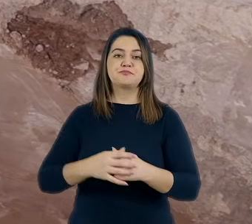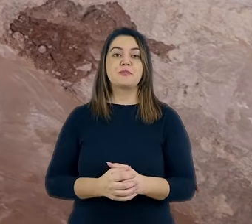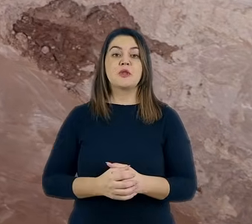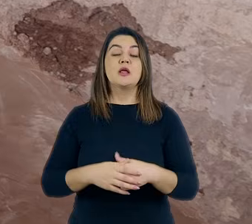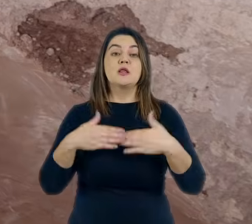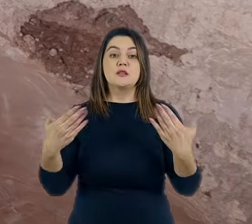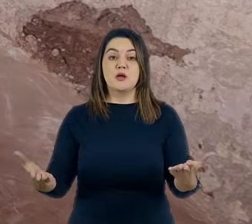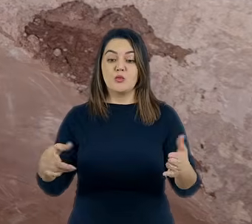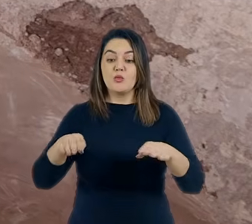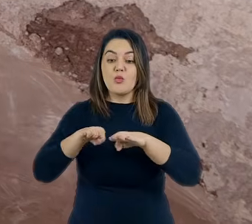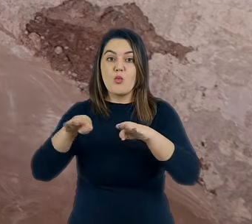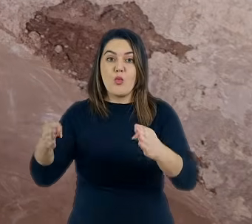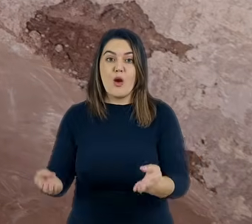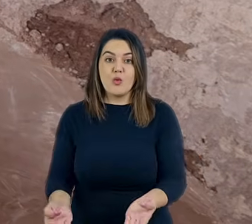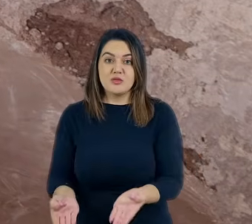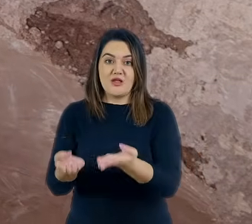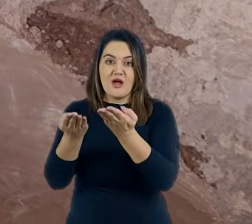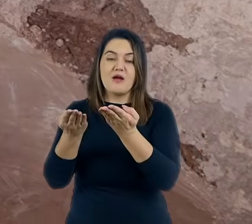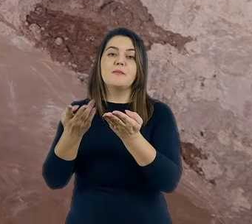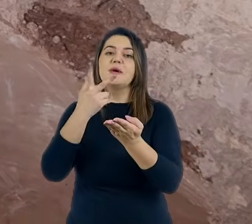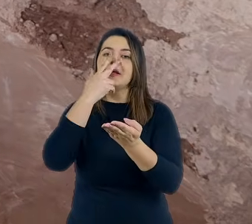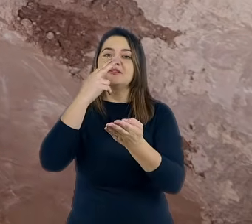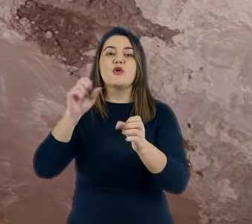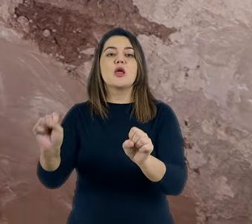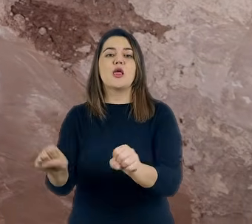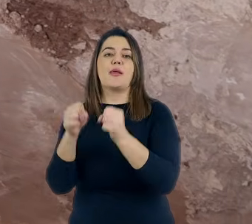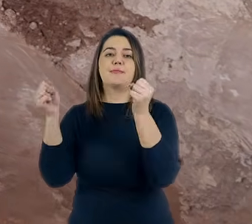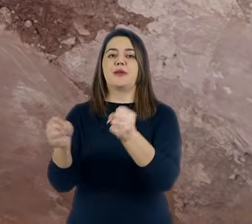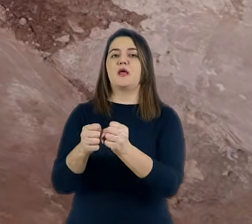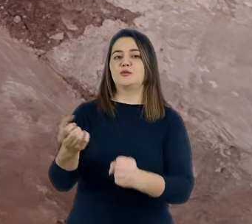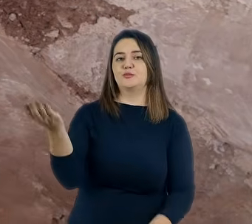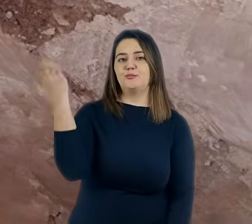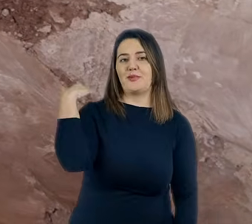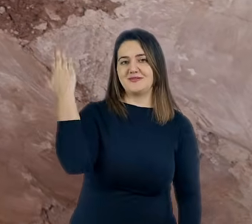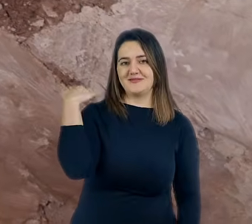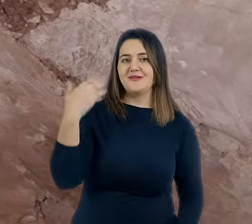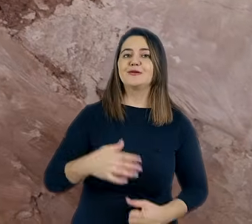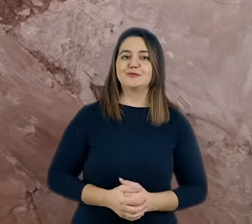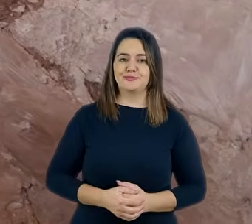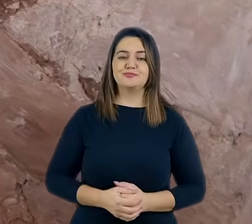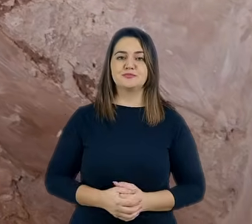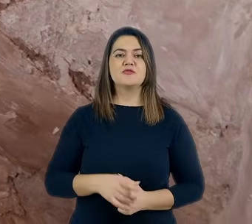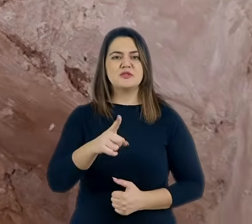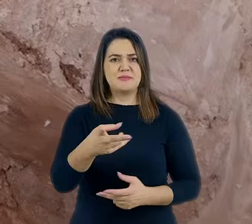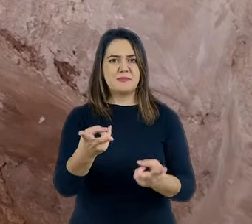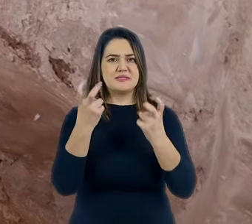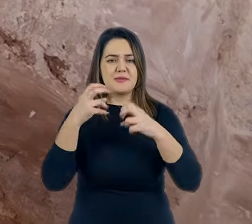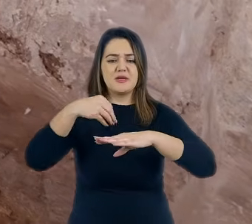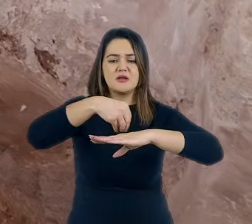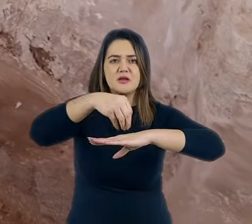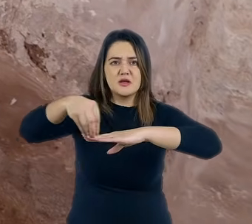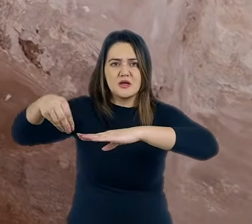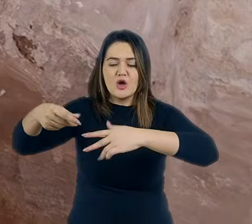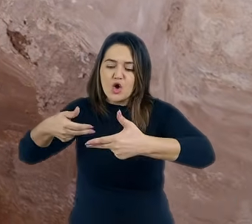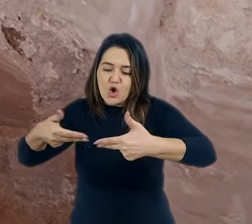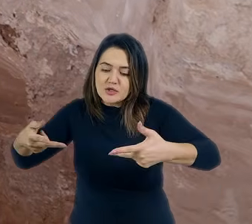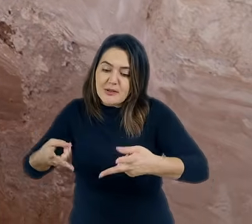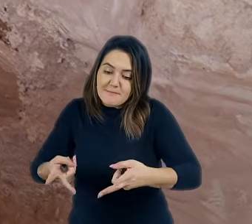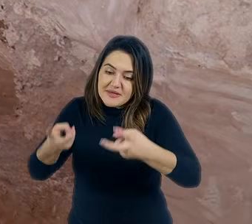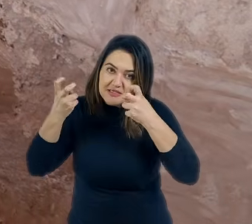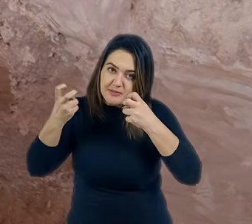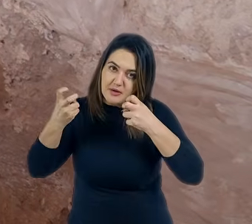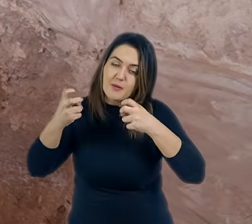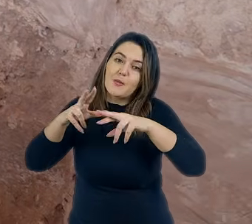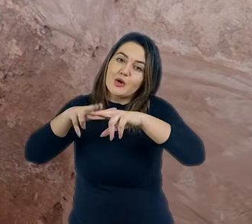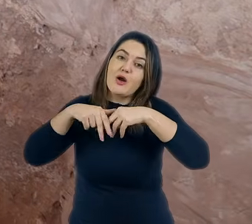Agora, esse altar, ele foi depredado no passado. você consegue, pela arqueologia, fazer uma distinção de algo que